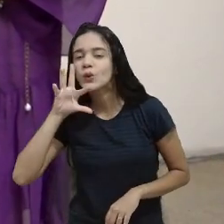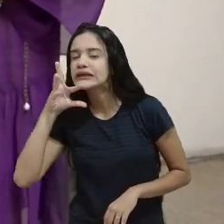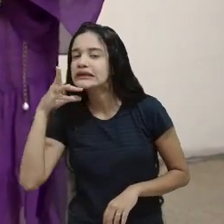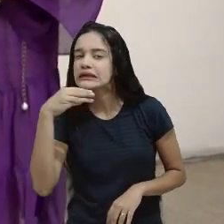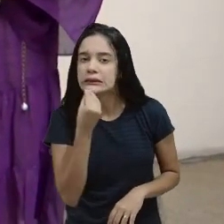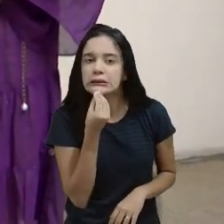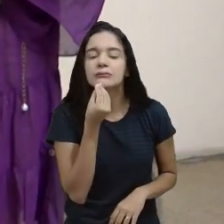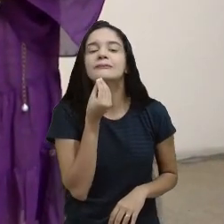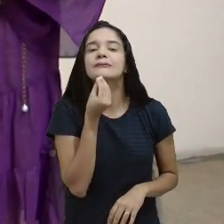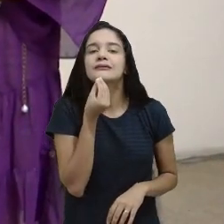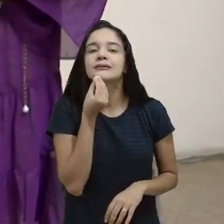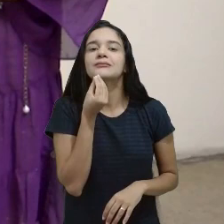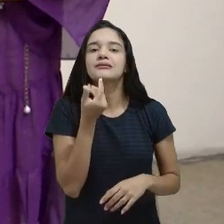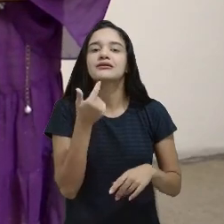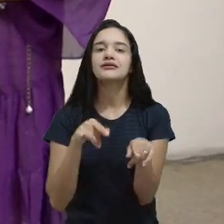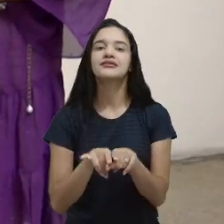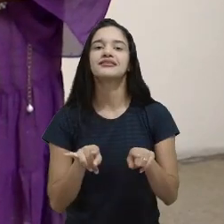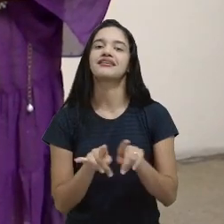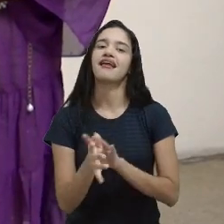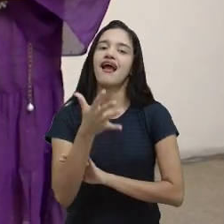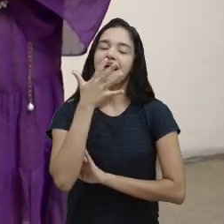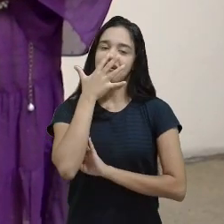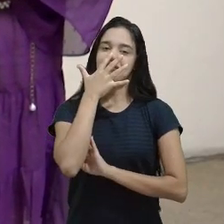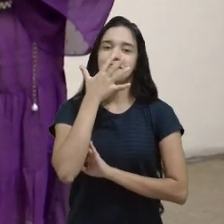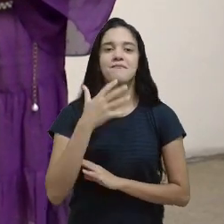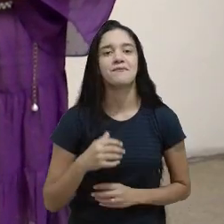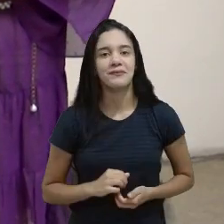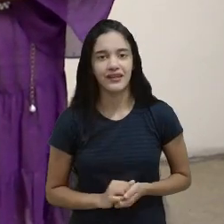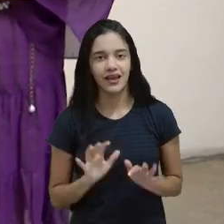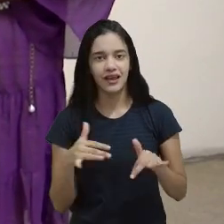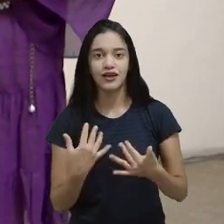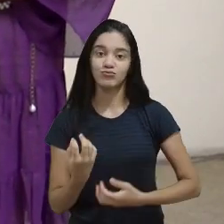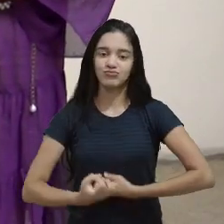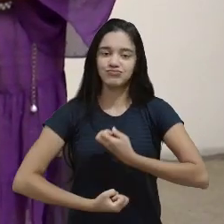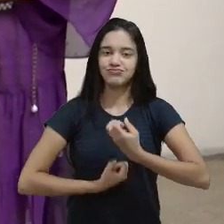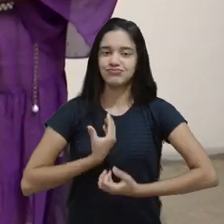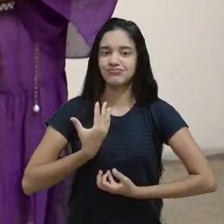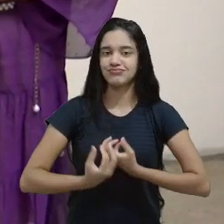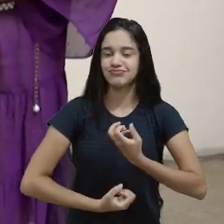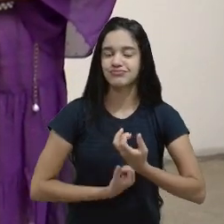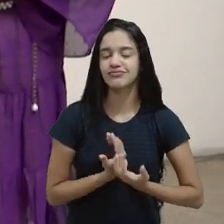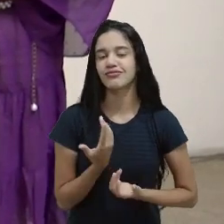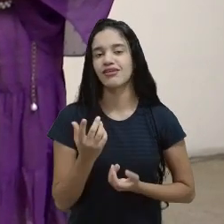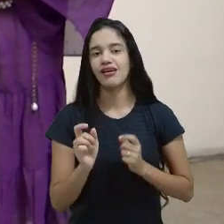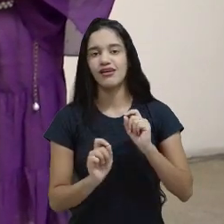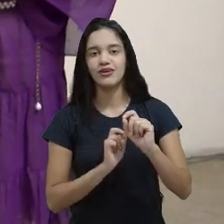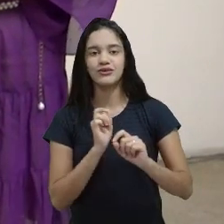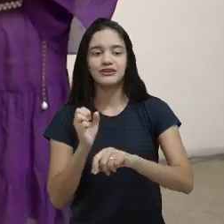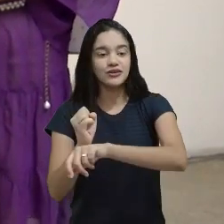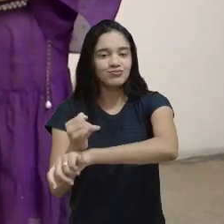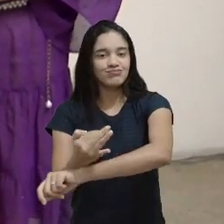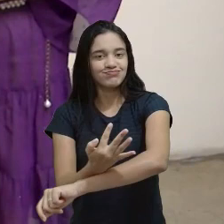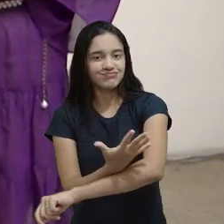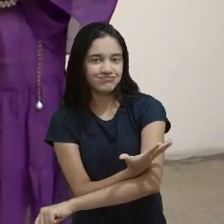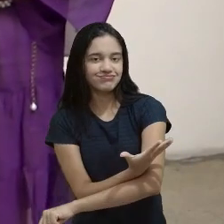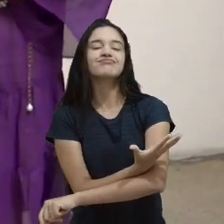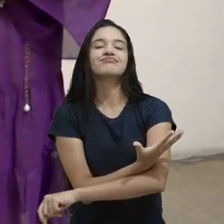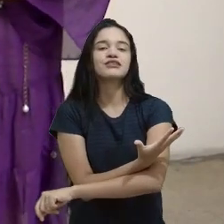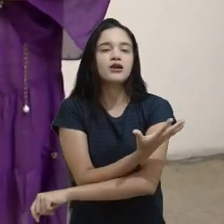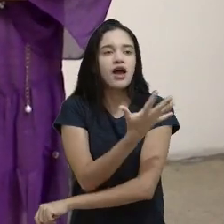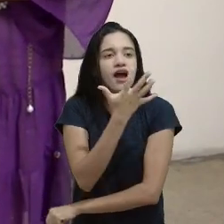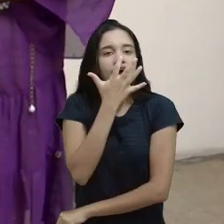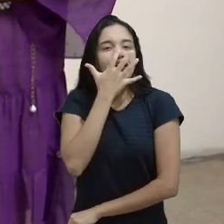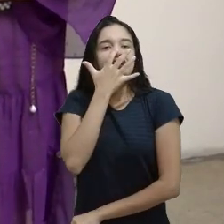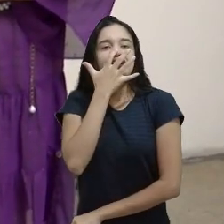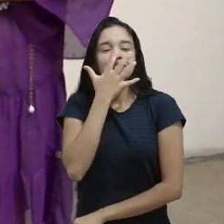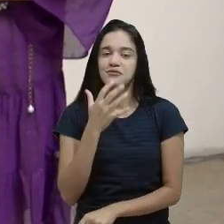conhecimento e encanto, não é? Então, a poesia é isso. A poesia, ela nos emociona, ela nos